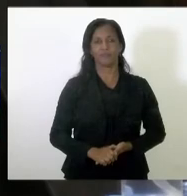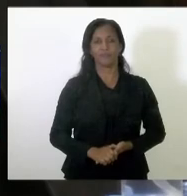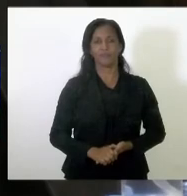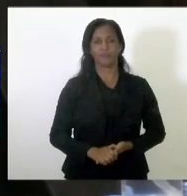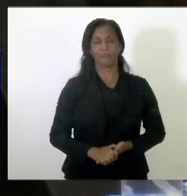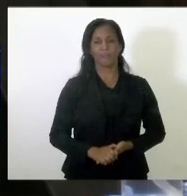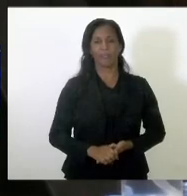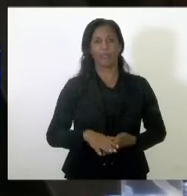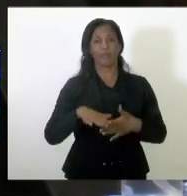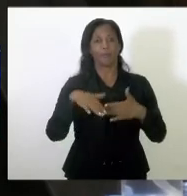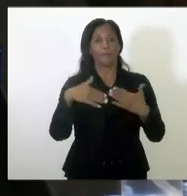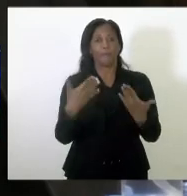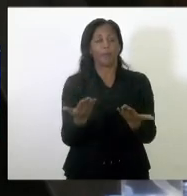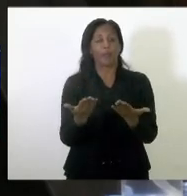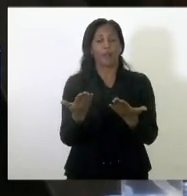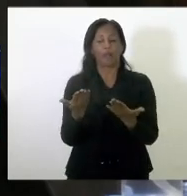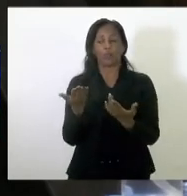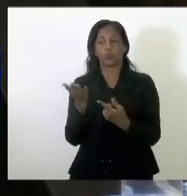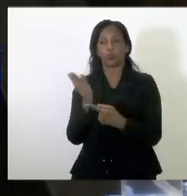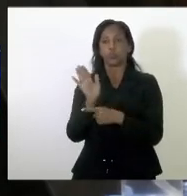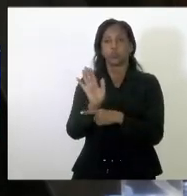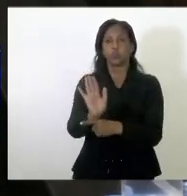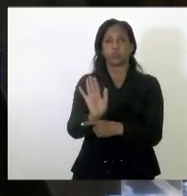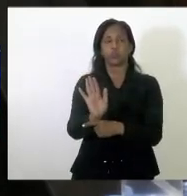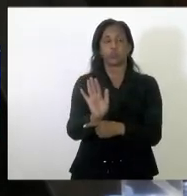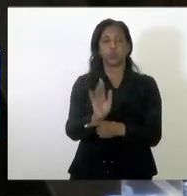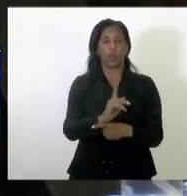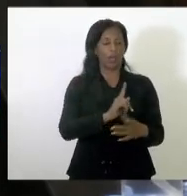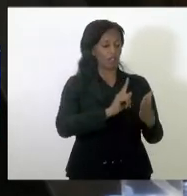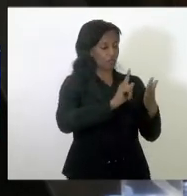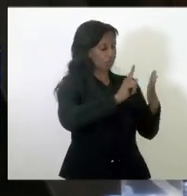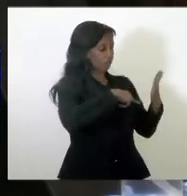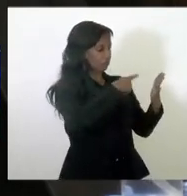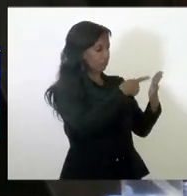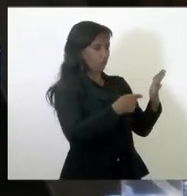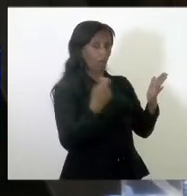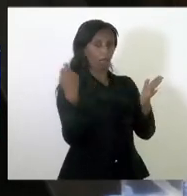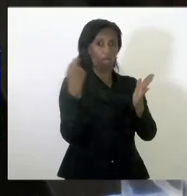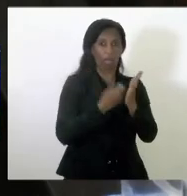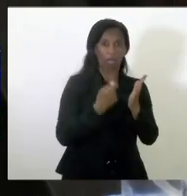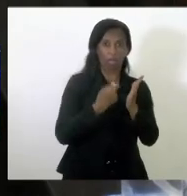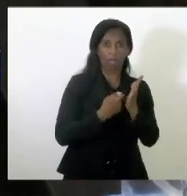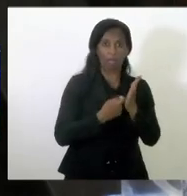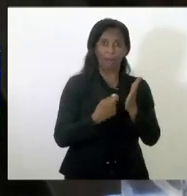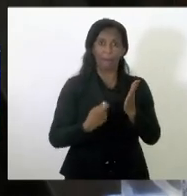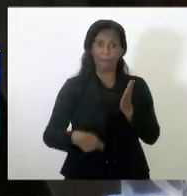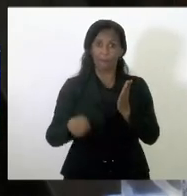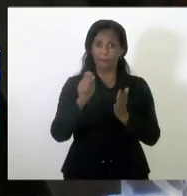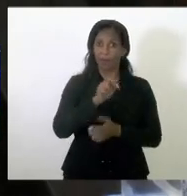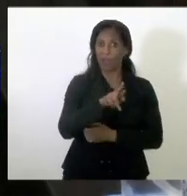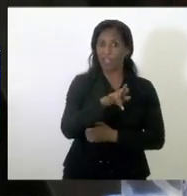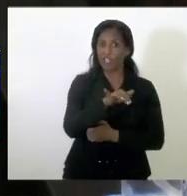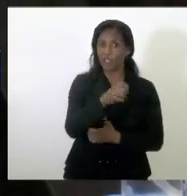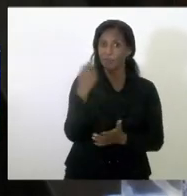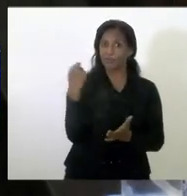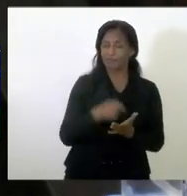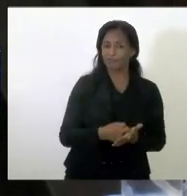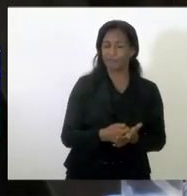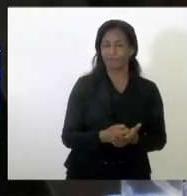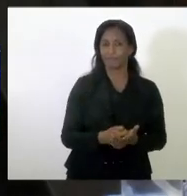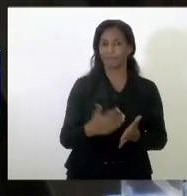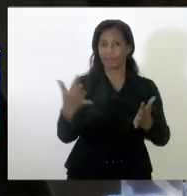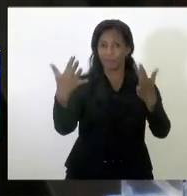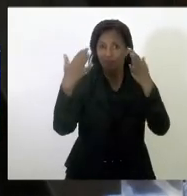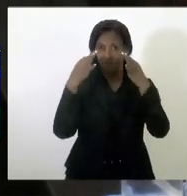para superar as vedações impostas pelo regime. E aí eu quero chamar a atenção aqui para um